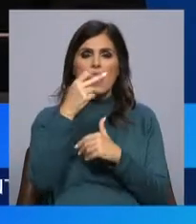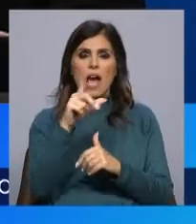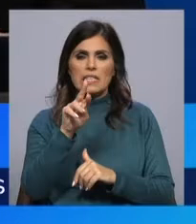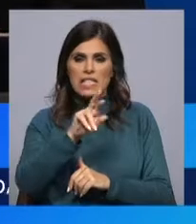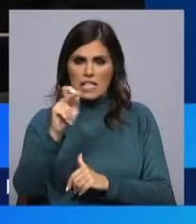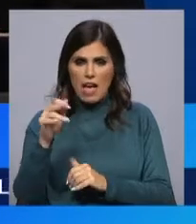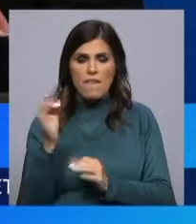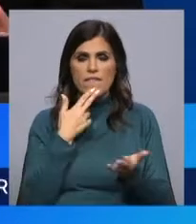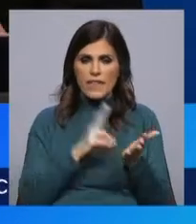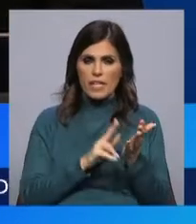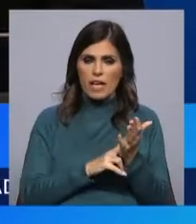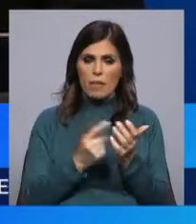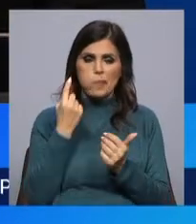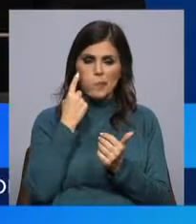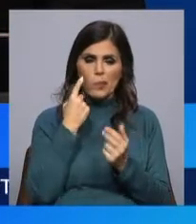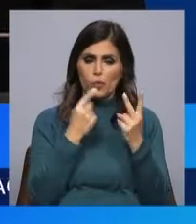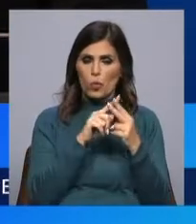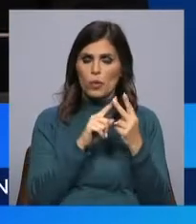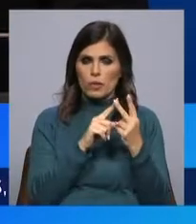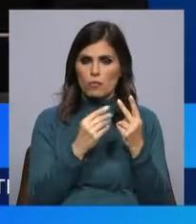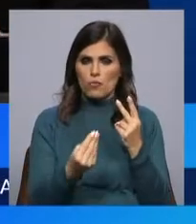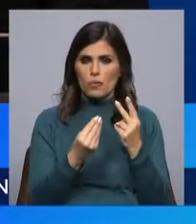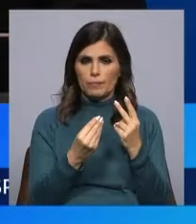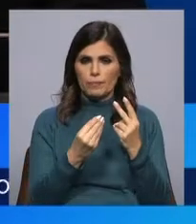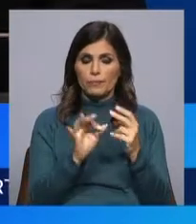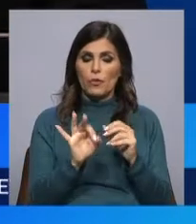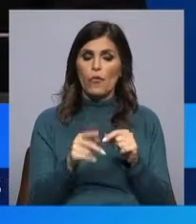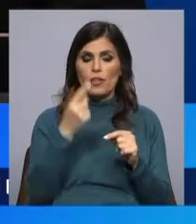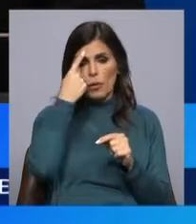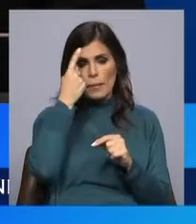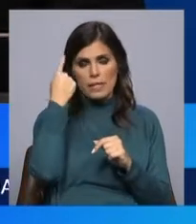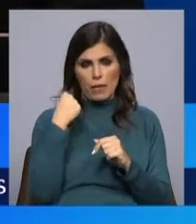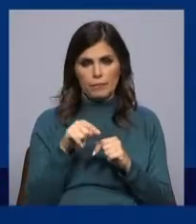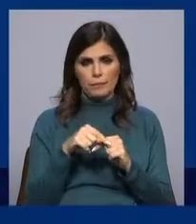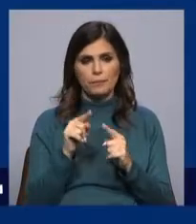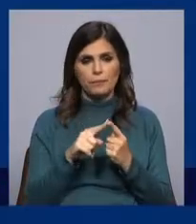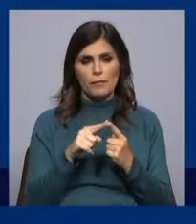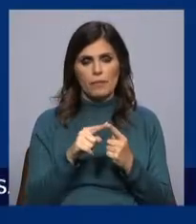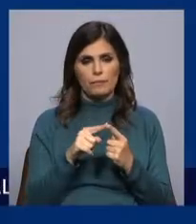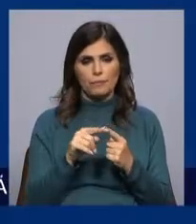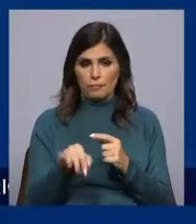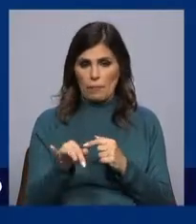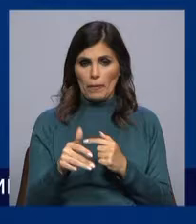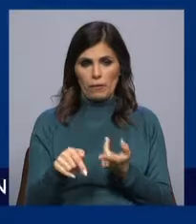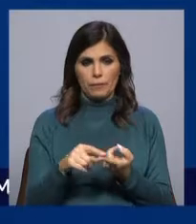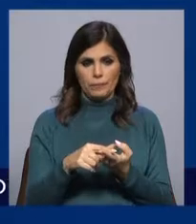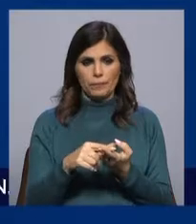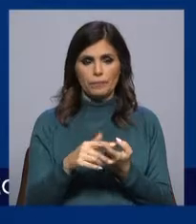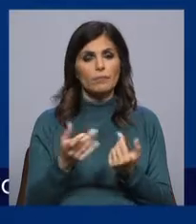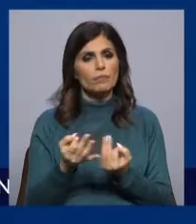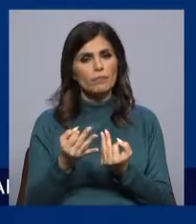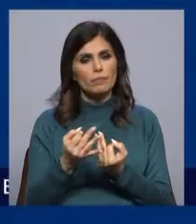são duas notícias extraordinárias que nos chegam ainda do fim do ano que passou, que findou, mas que são